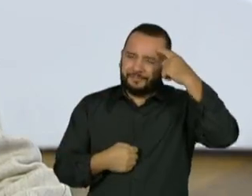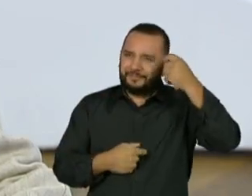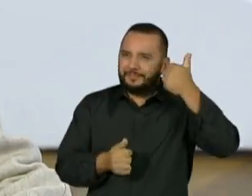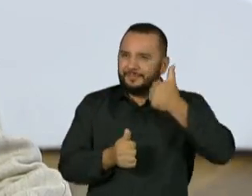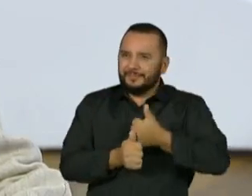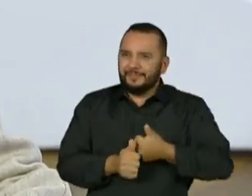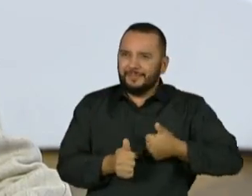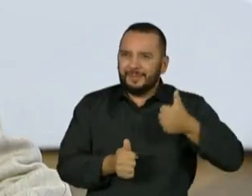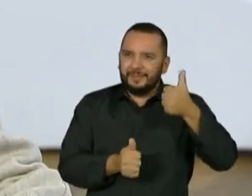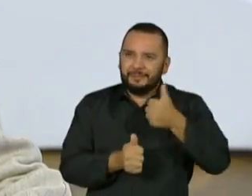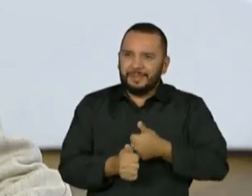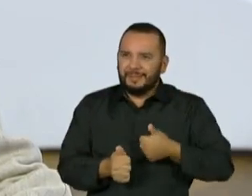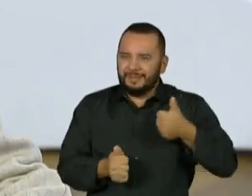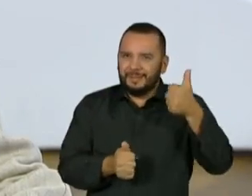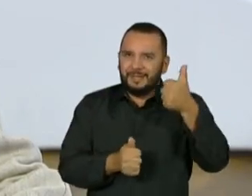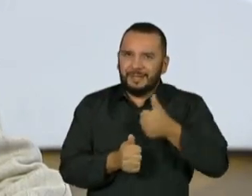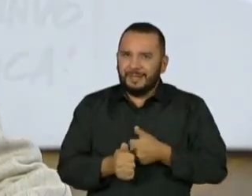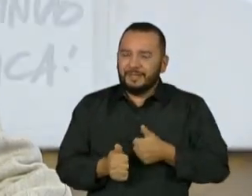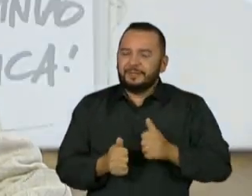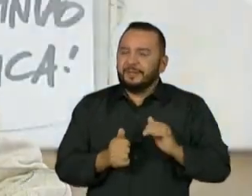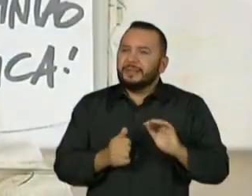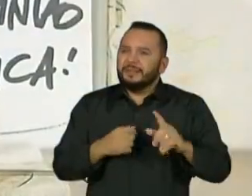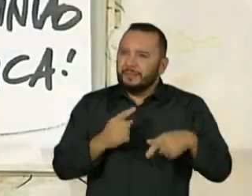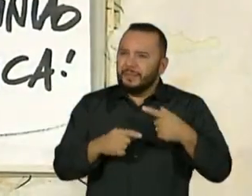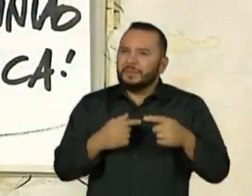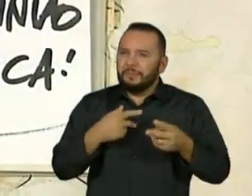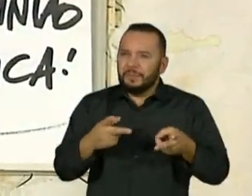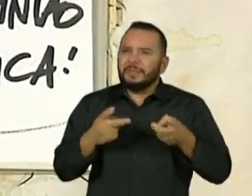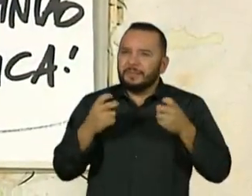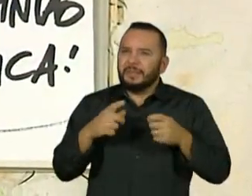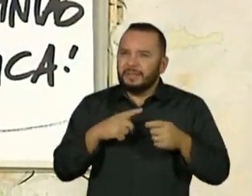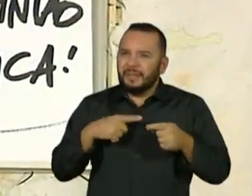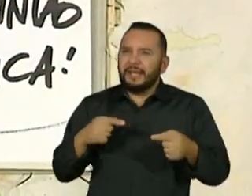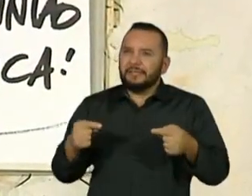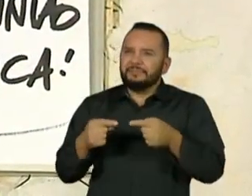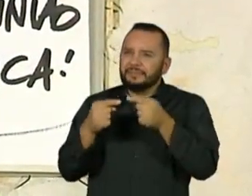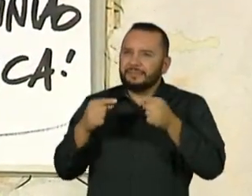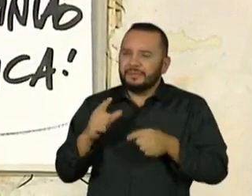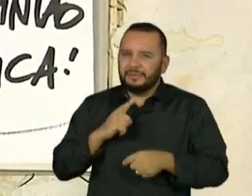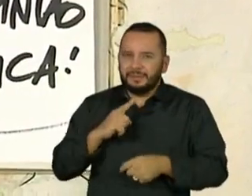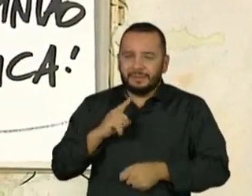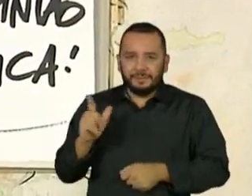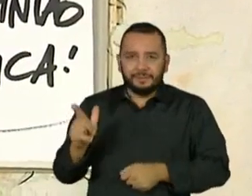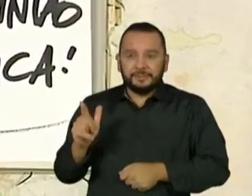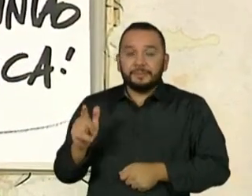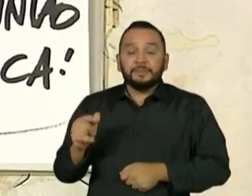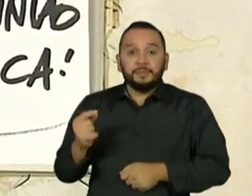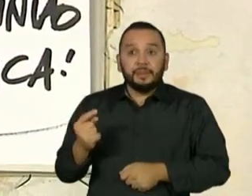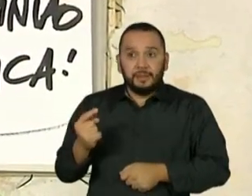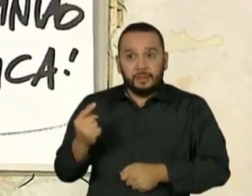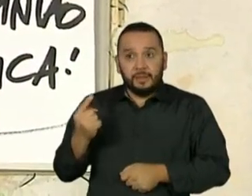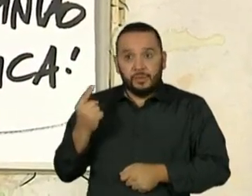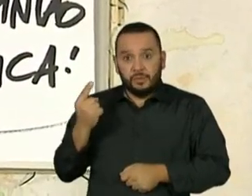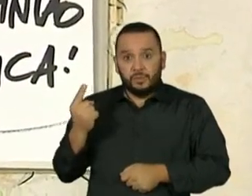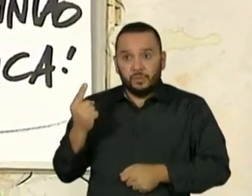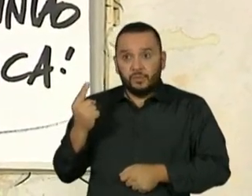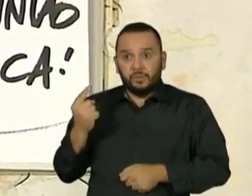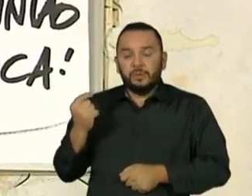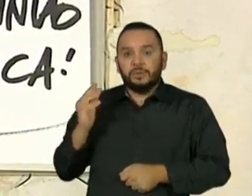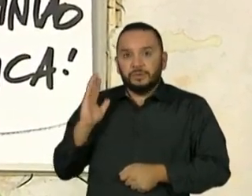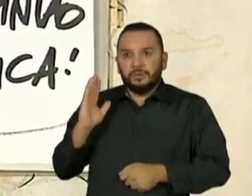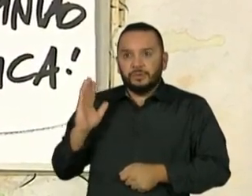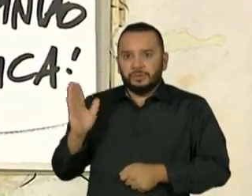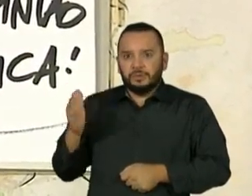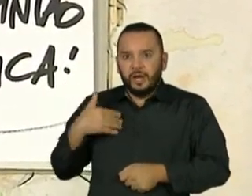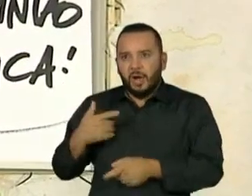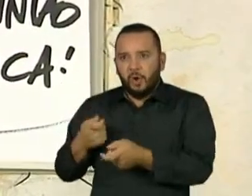da surpresa, eu acho que faz um pouco de sentido, porque um poderá moderar, talvez, os excessos